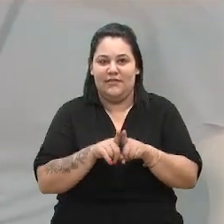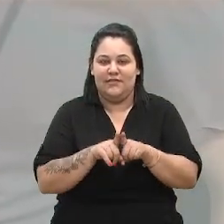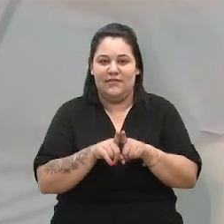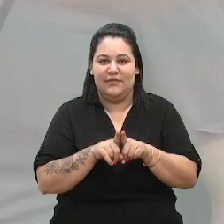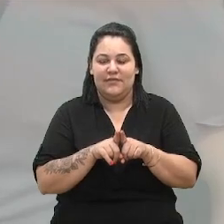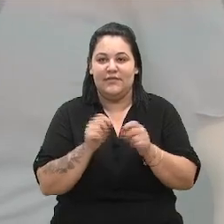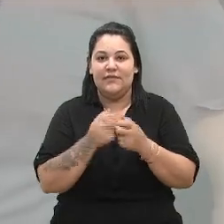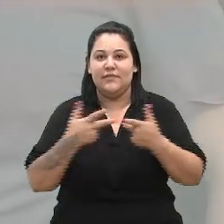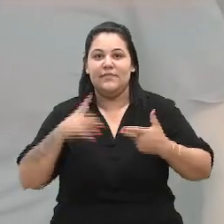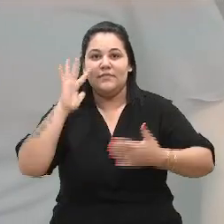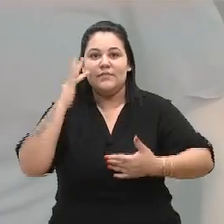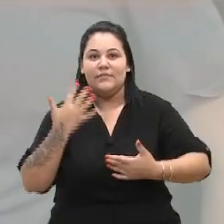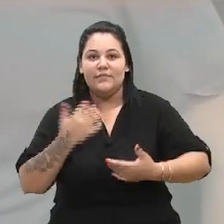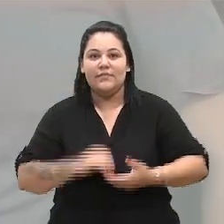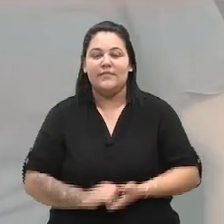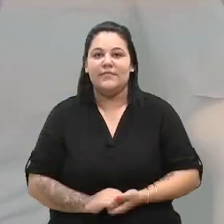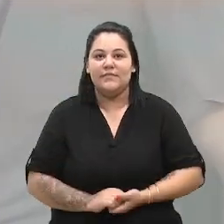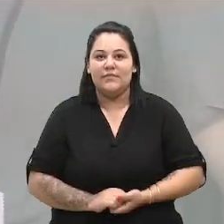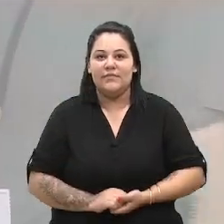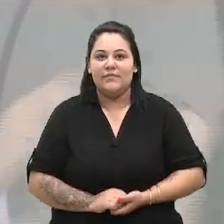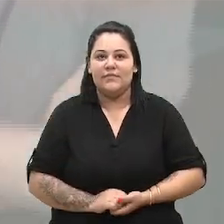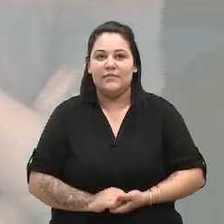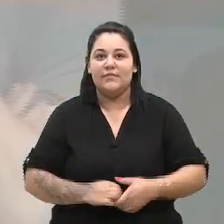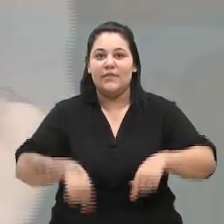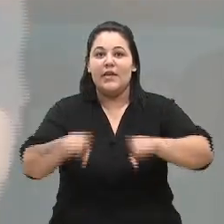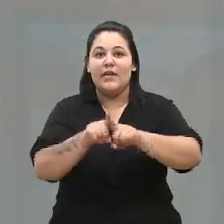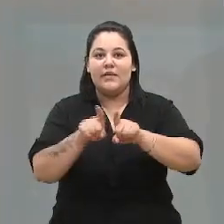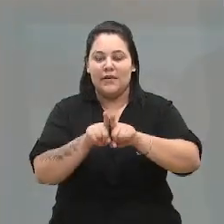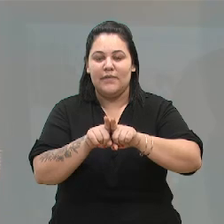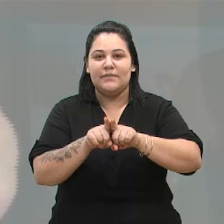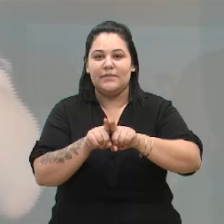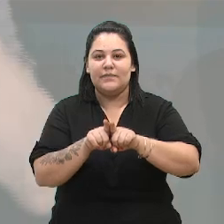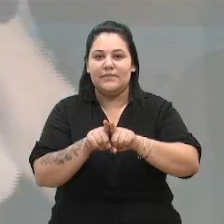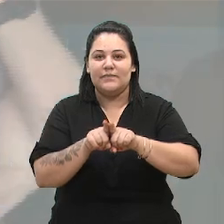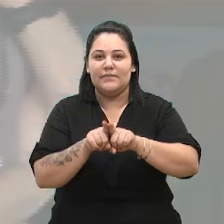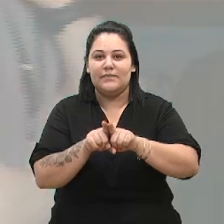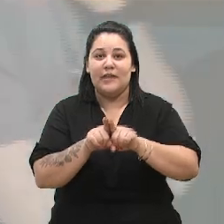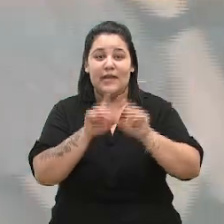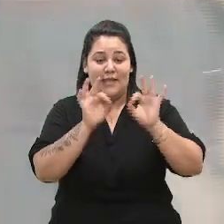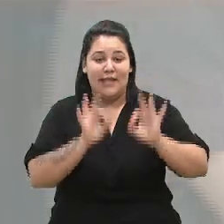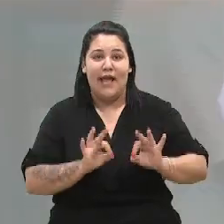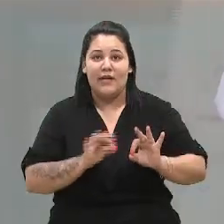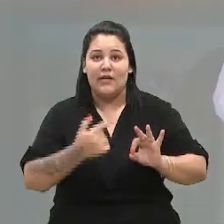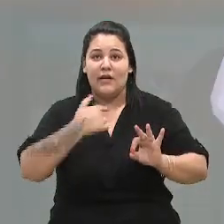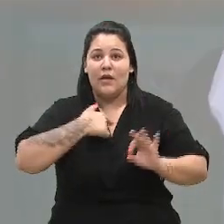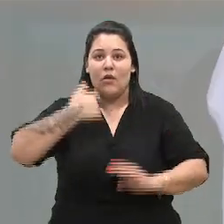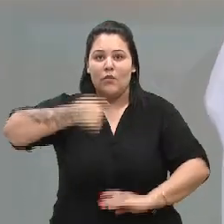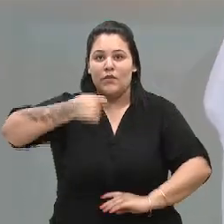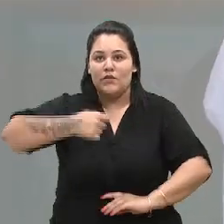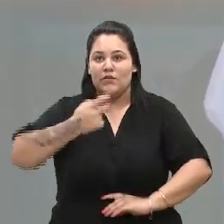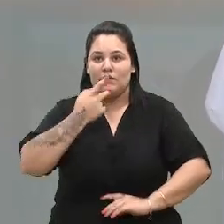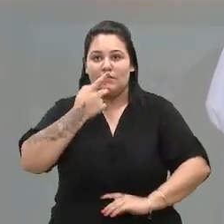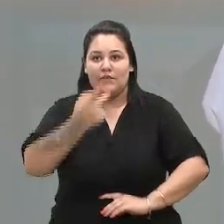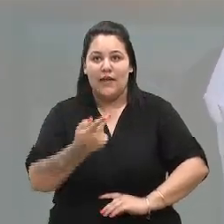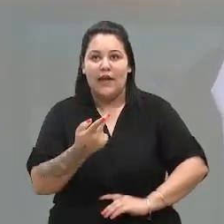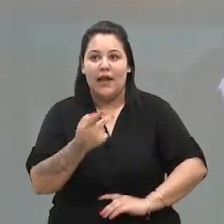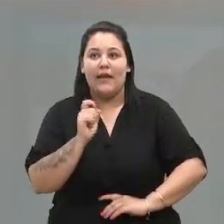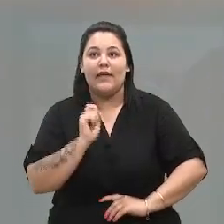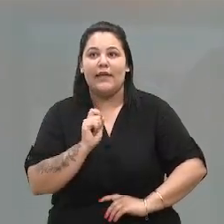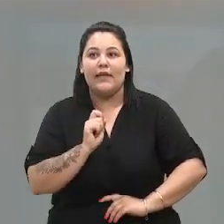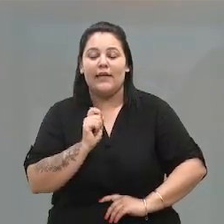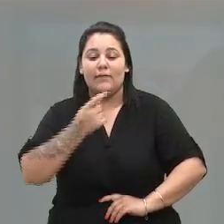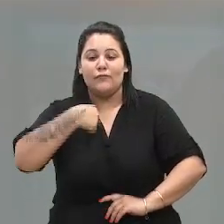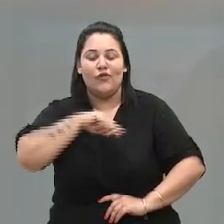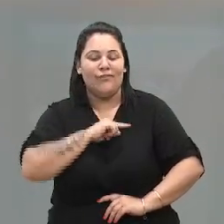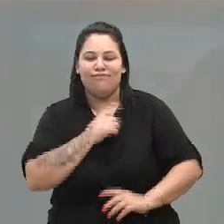administrações. E, além disso, eu preciso dizer que nós vamos